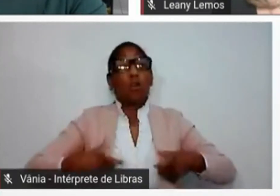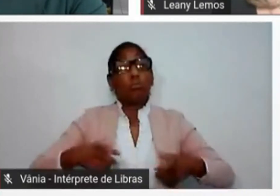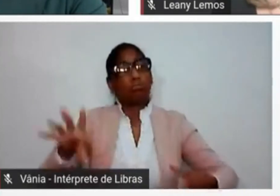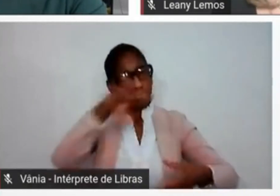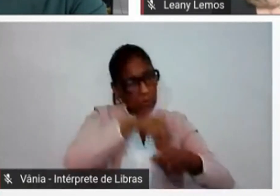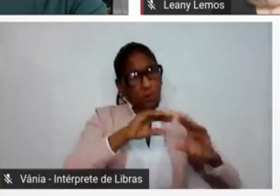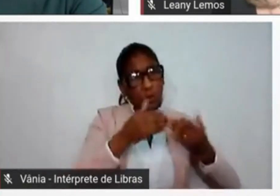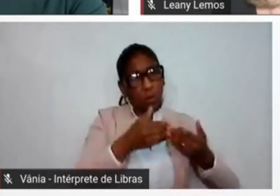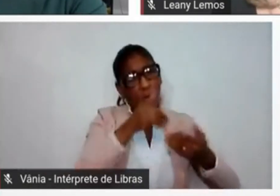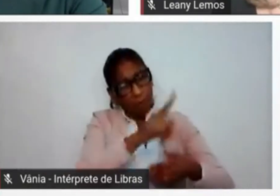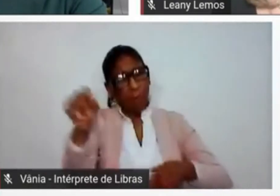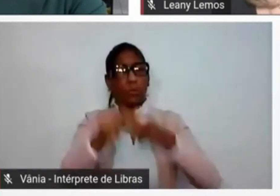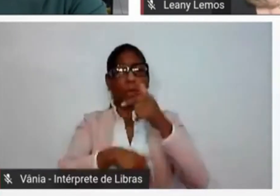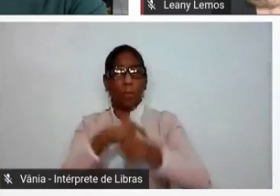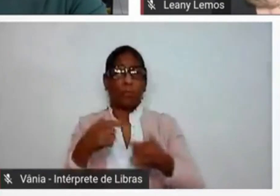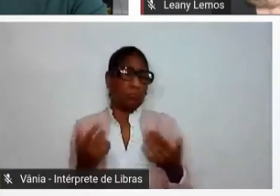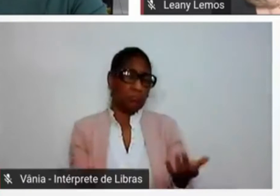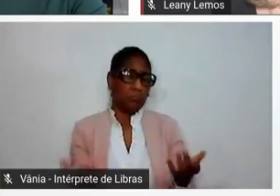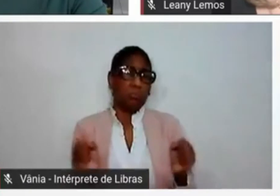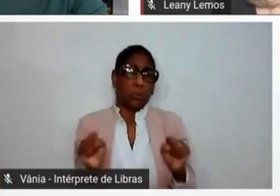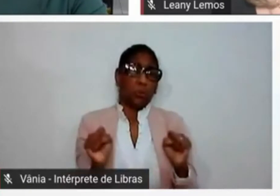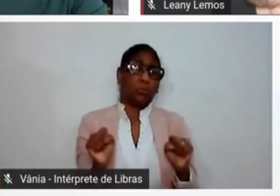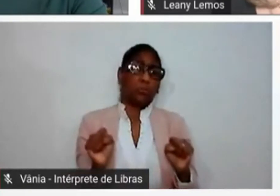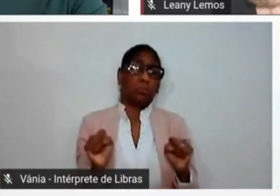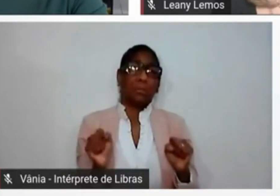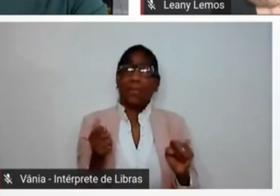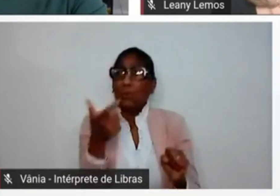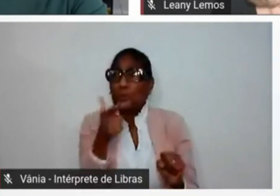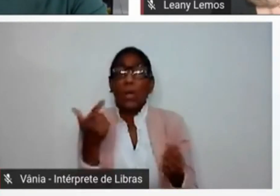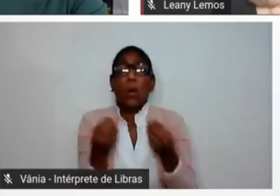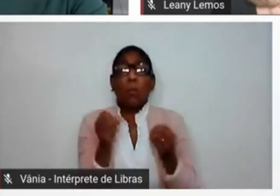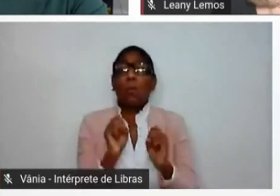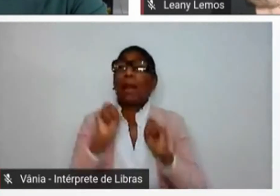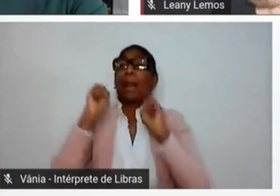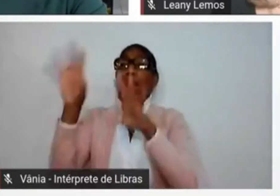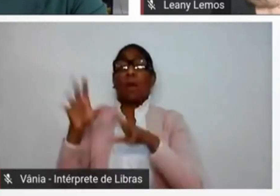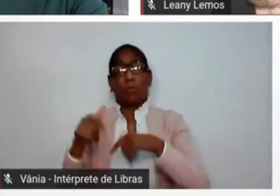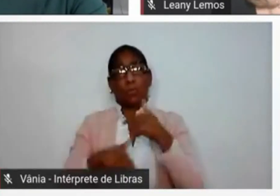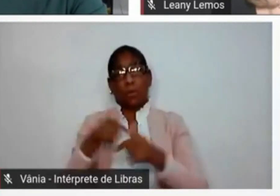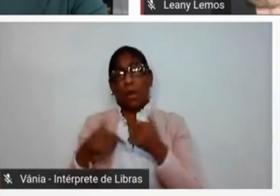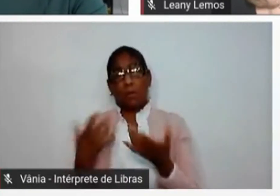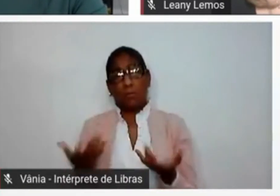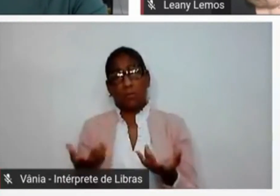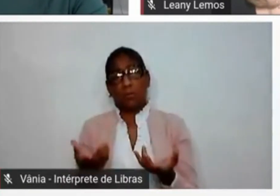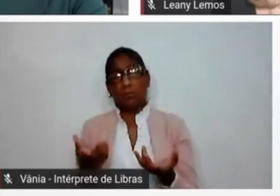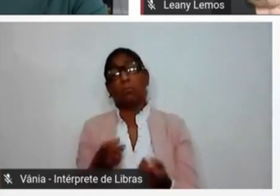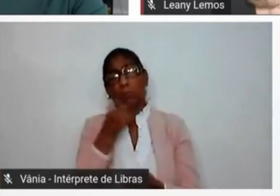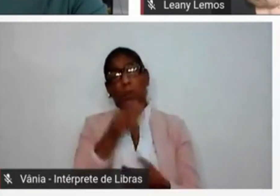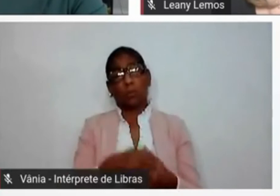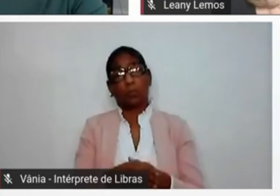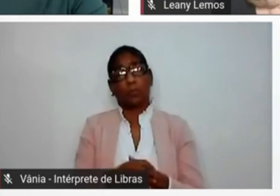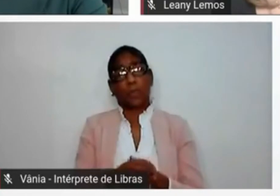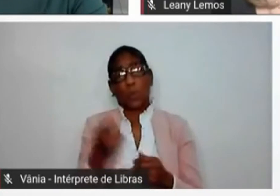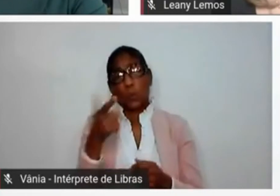segurança, que não têm como ficar com eles em casa e não têm como levar eles para o trabalho, levá-los para o trabalho, e não tem